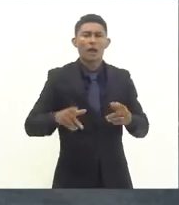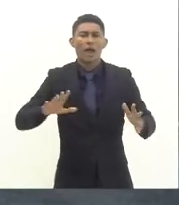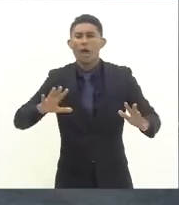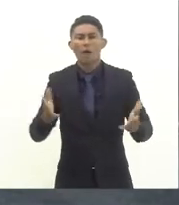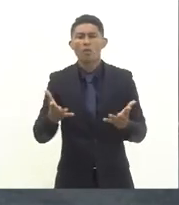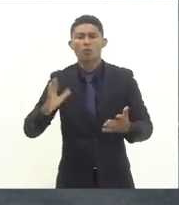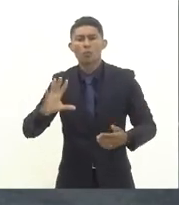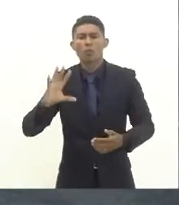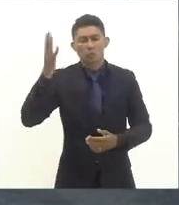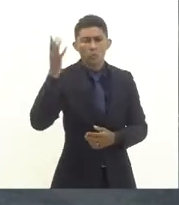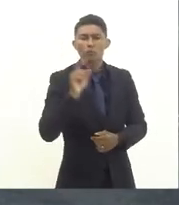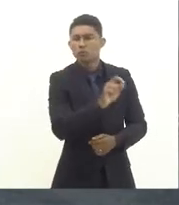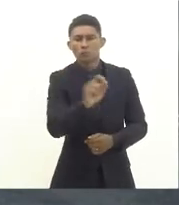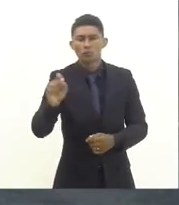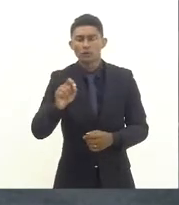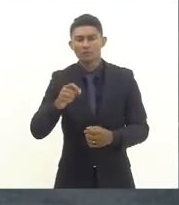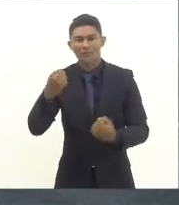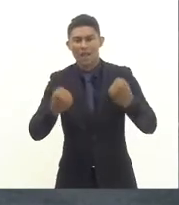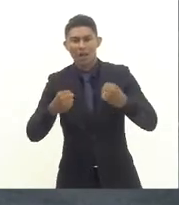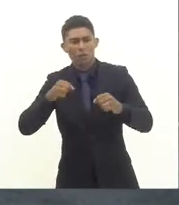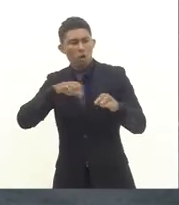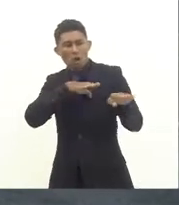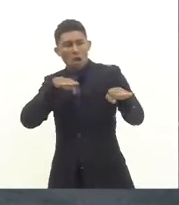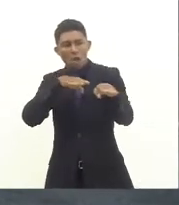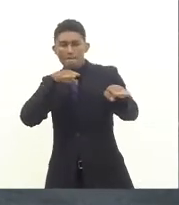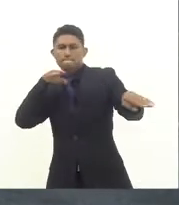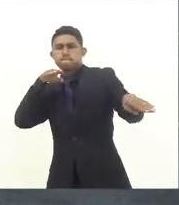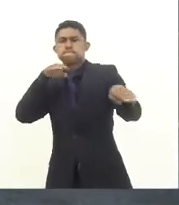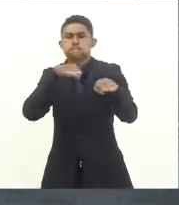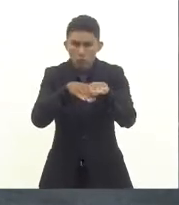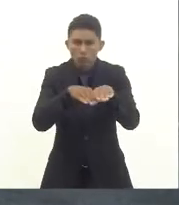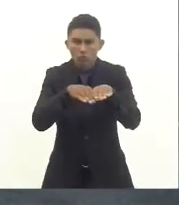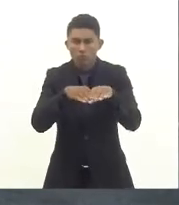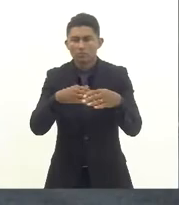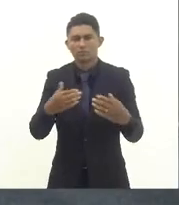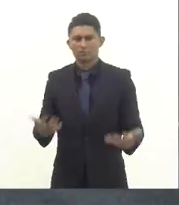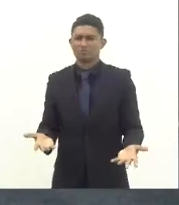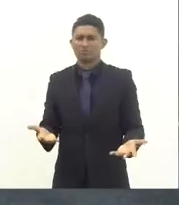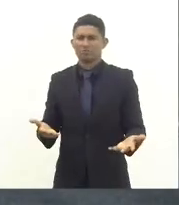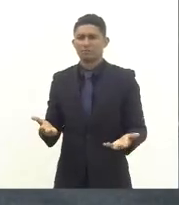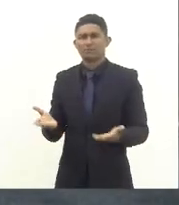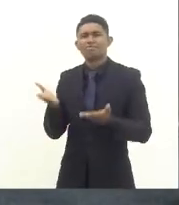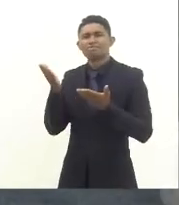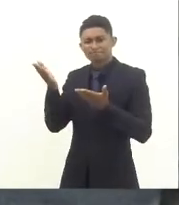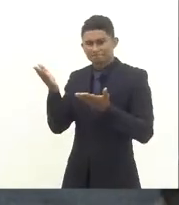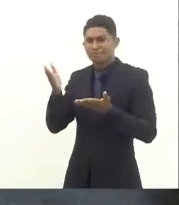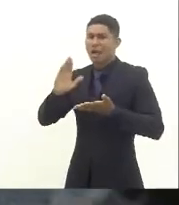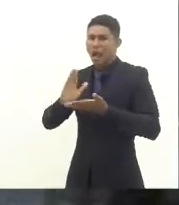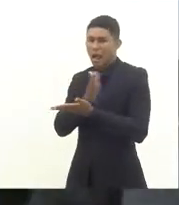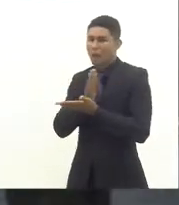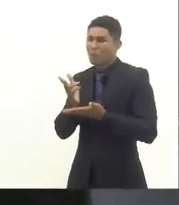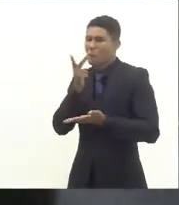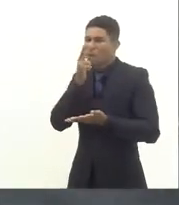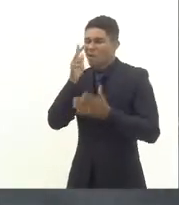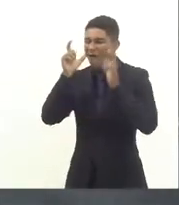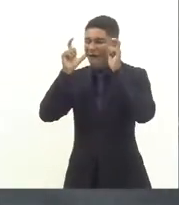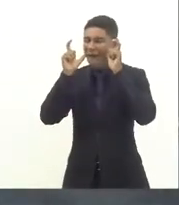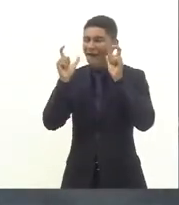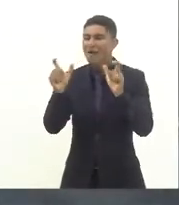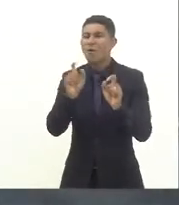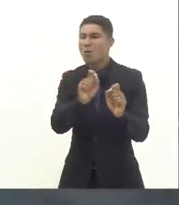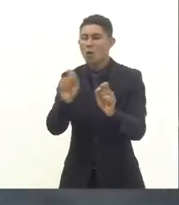frenagens bruscas engavetamento de carros trata-se ali de uma verdadeira indústria de multas